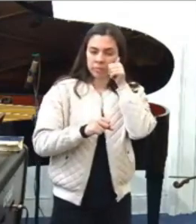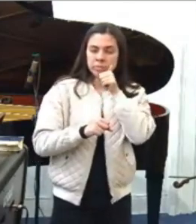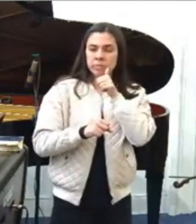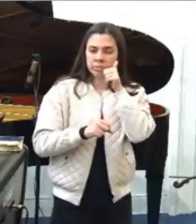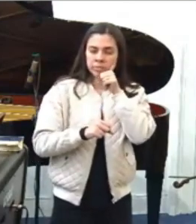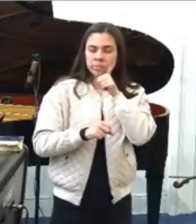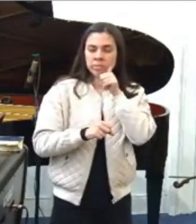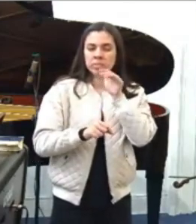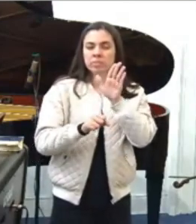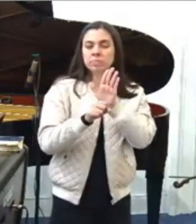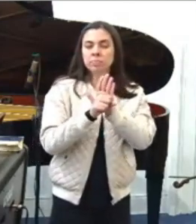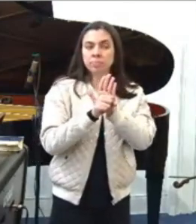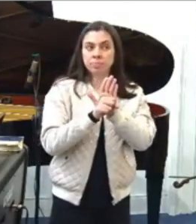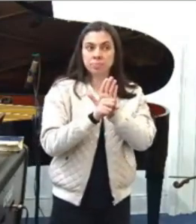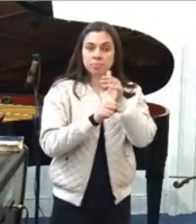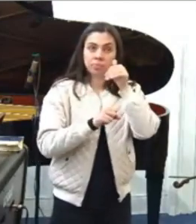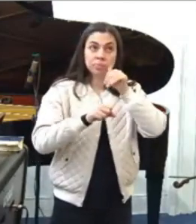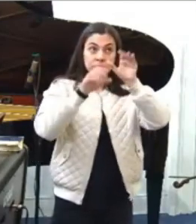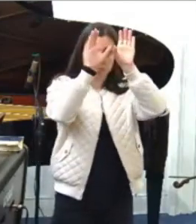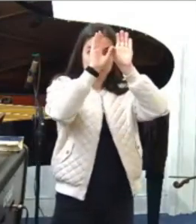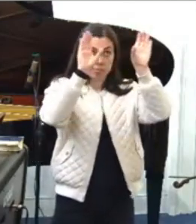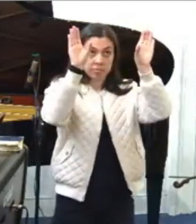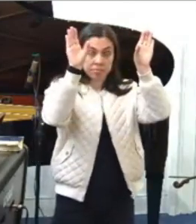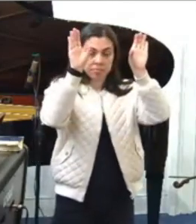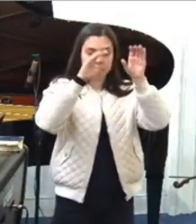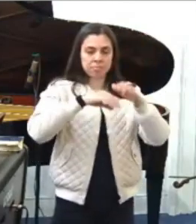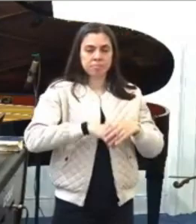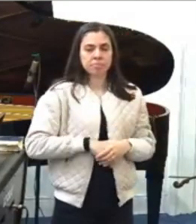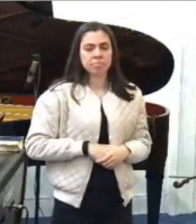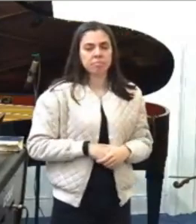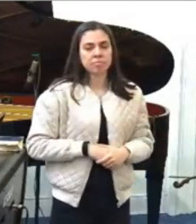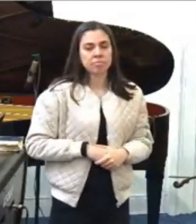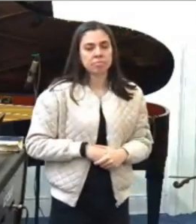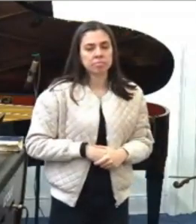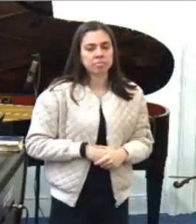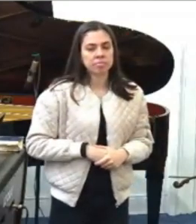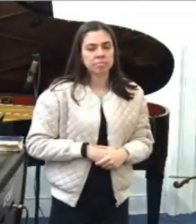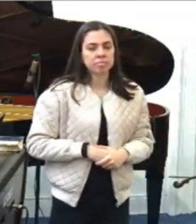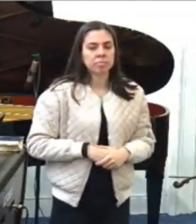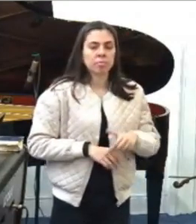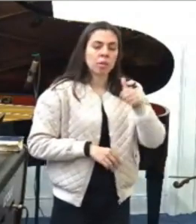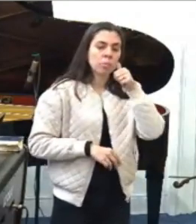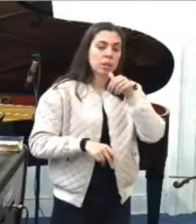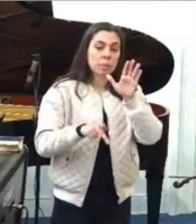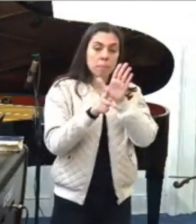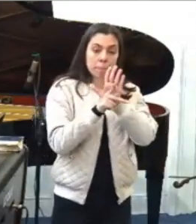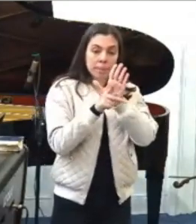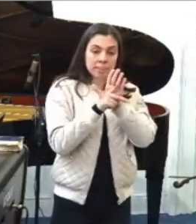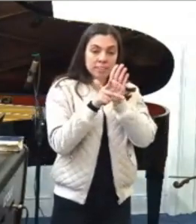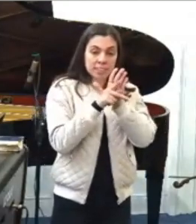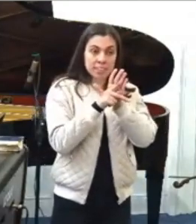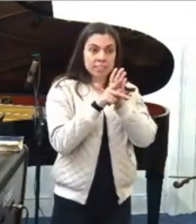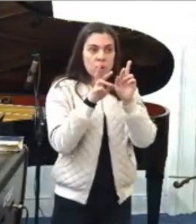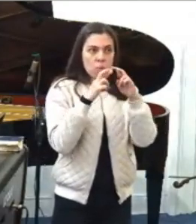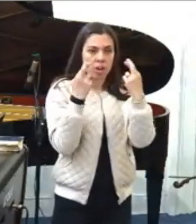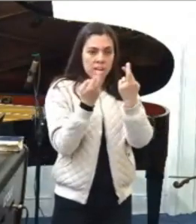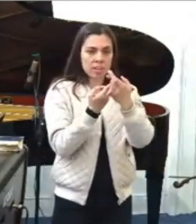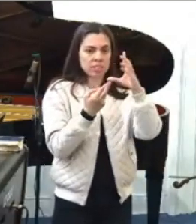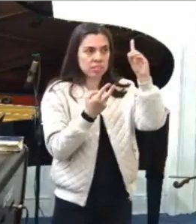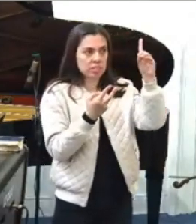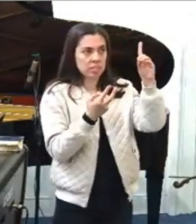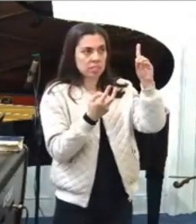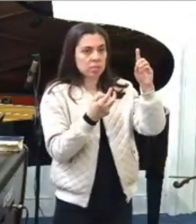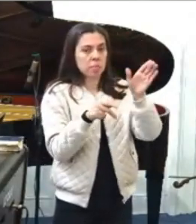Quando a gente estuda teologia, e talvez os irmãos que estão fazendo a classe de novos membros